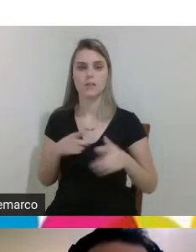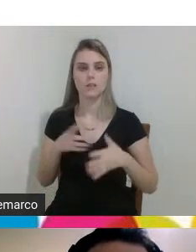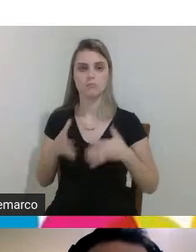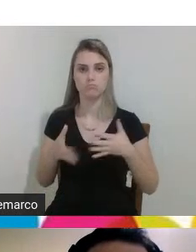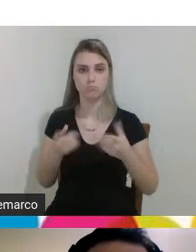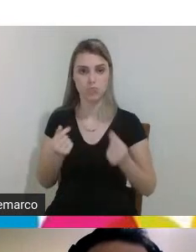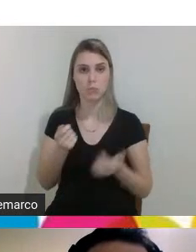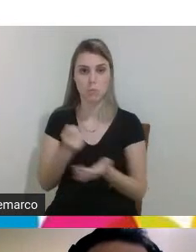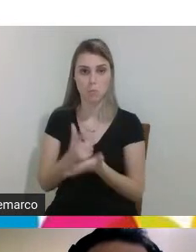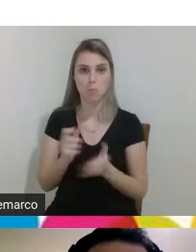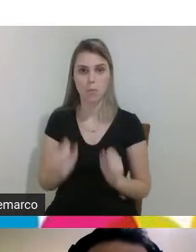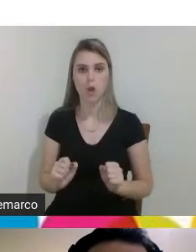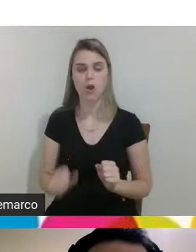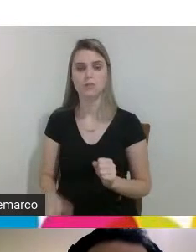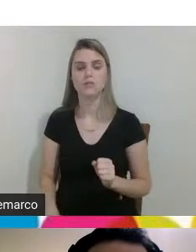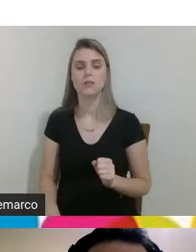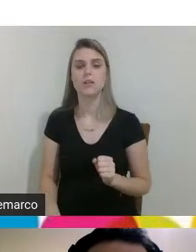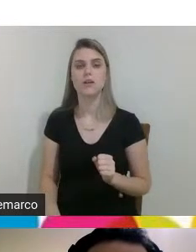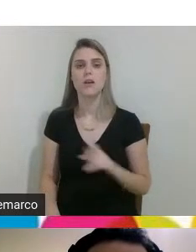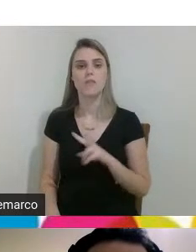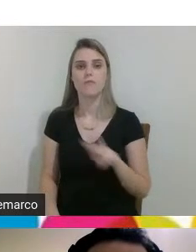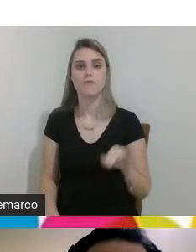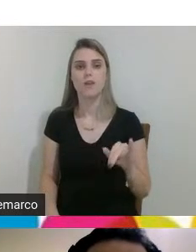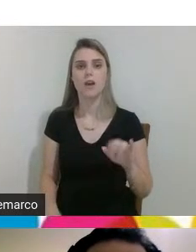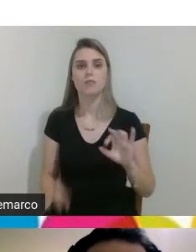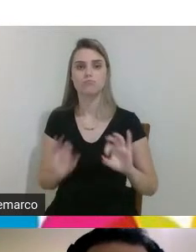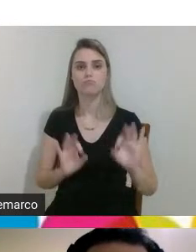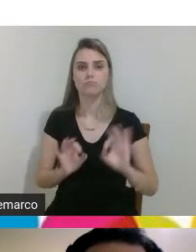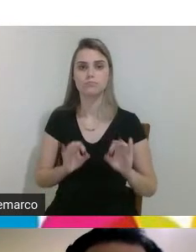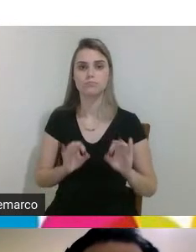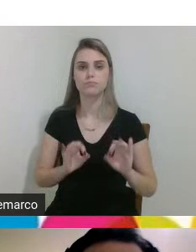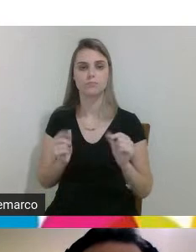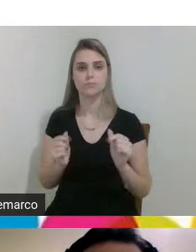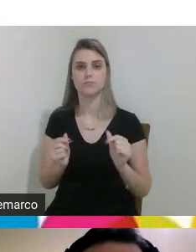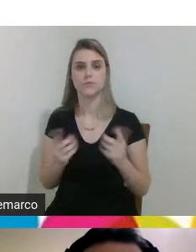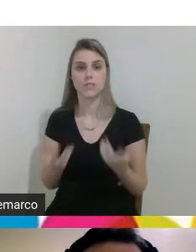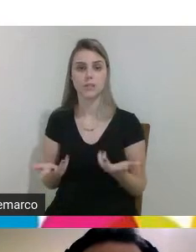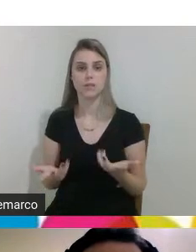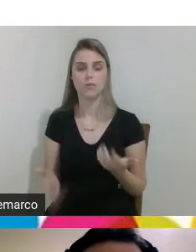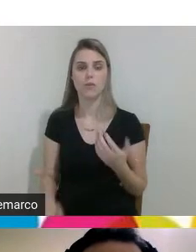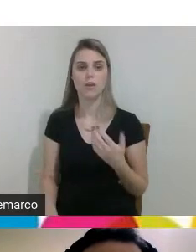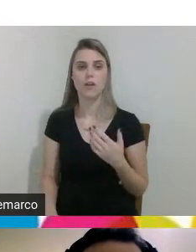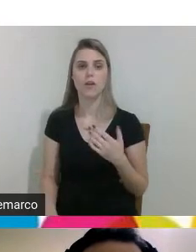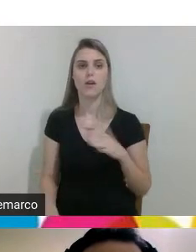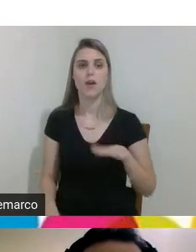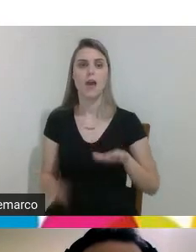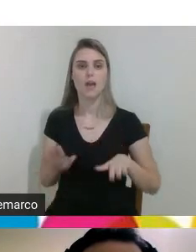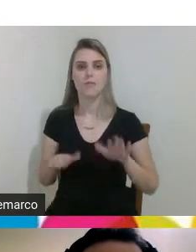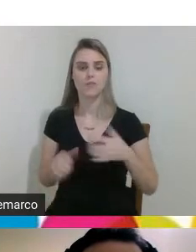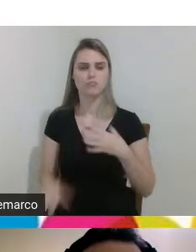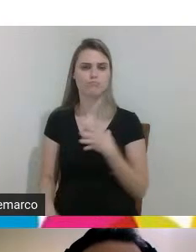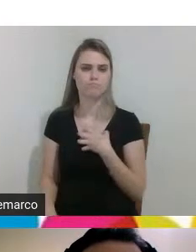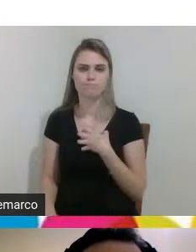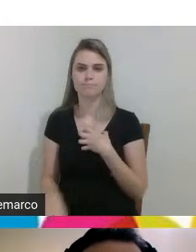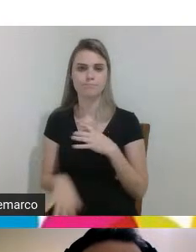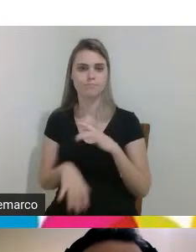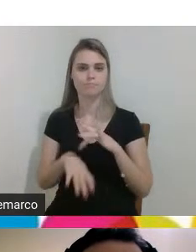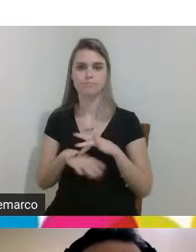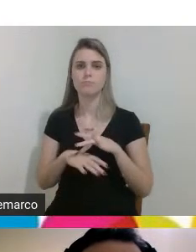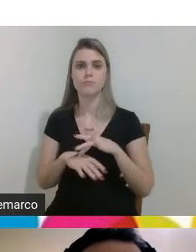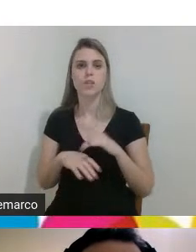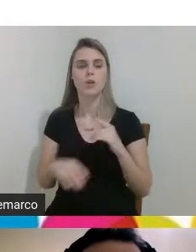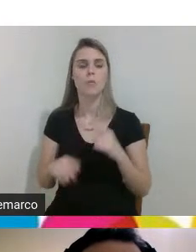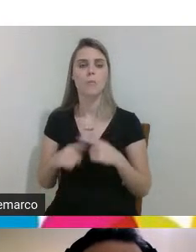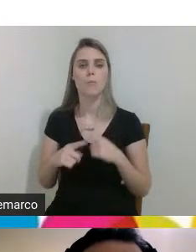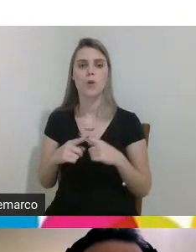mercado por si só ele vai regular esses preços né então eu fico muitas vezes indignado quando eu vejo alguns produtos